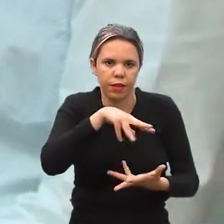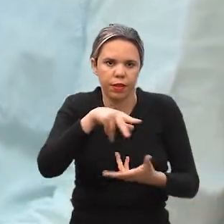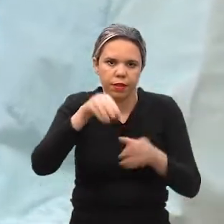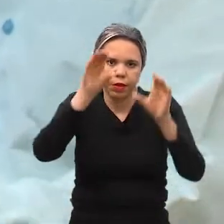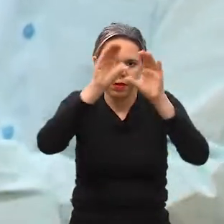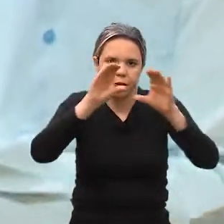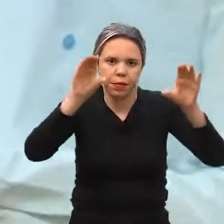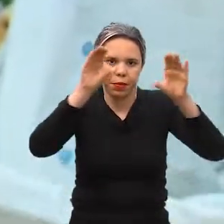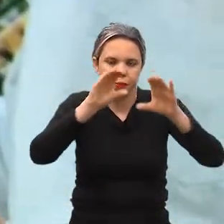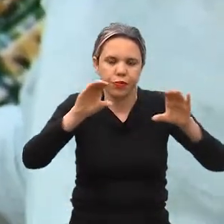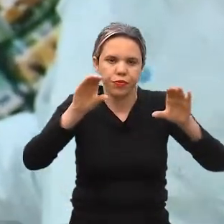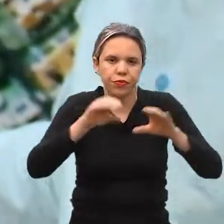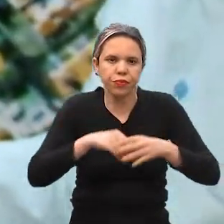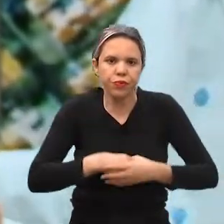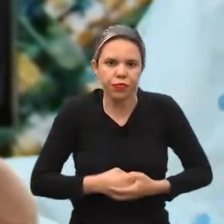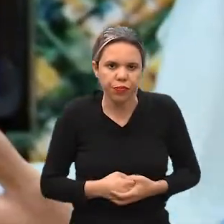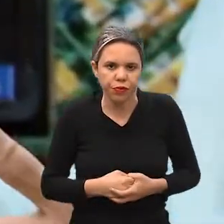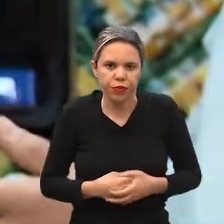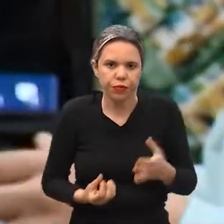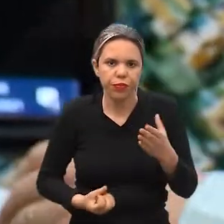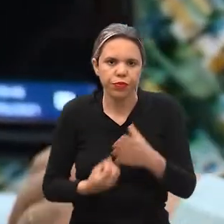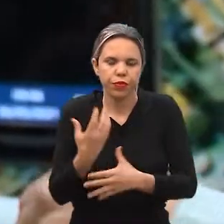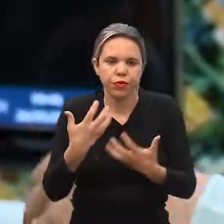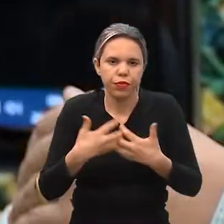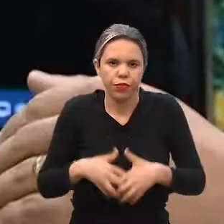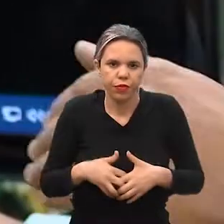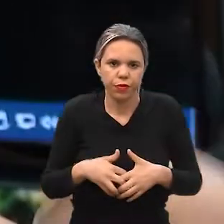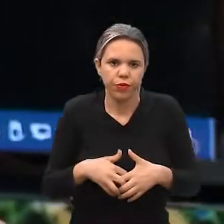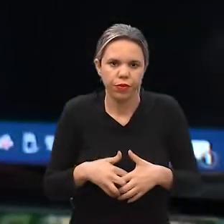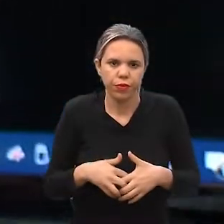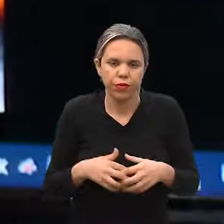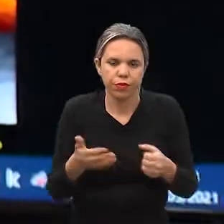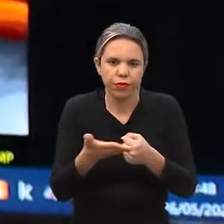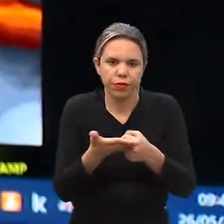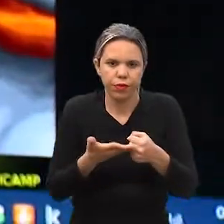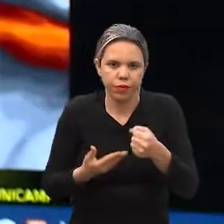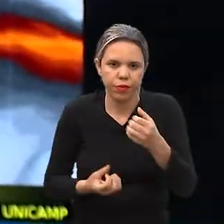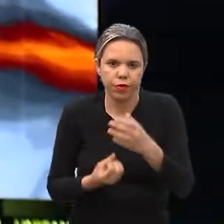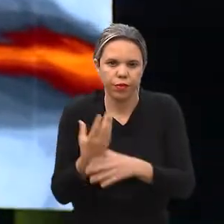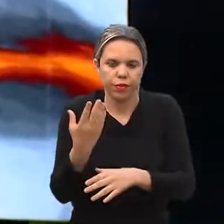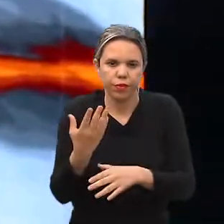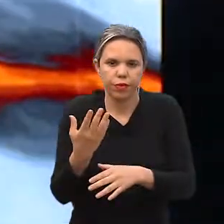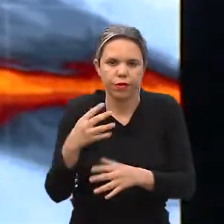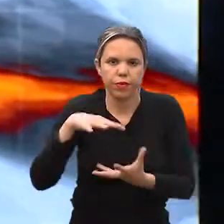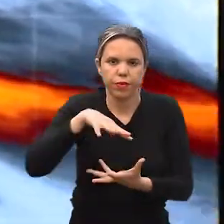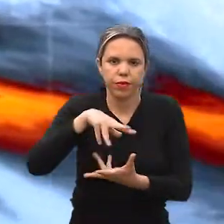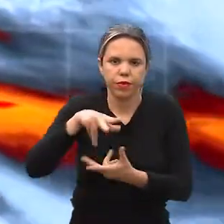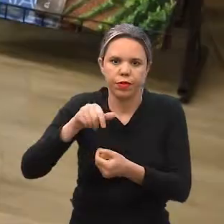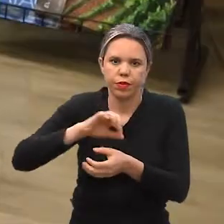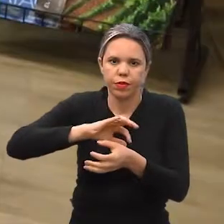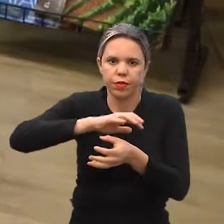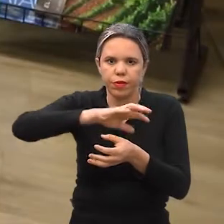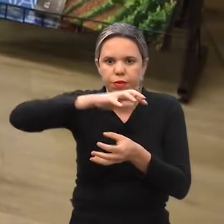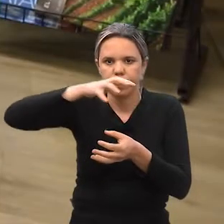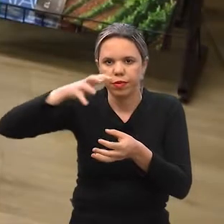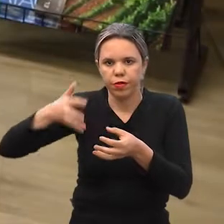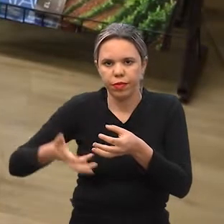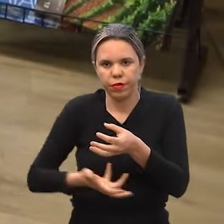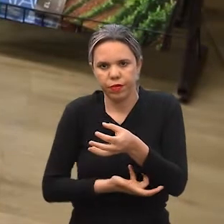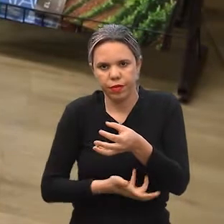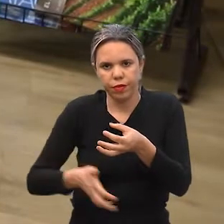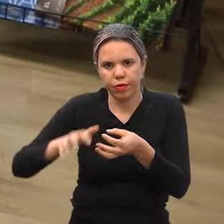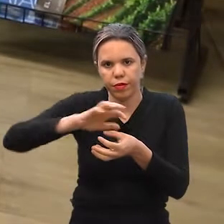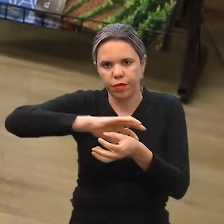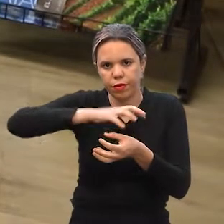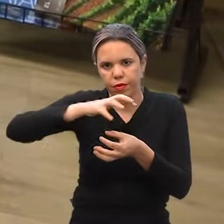a circulação que está acontecendo em níveis médios da troposfera. A gente consegue perceber nessa área